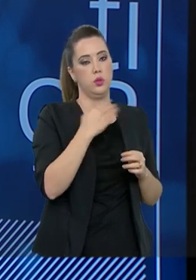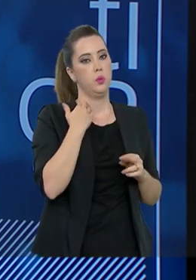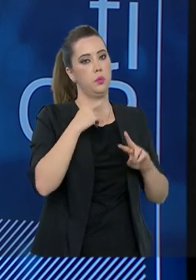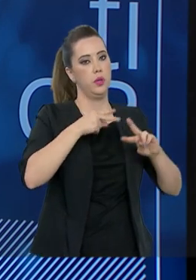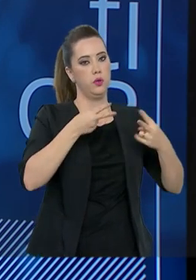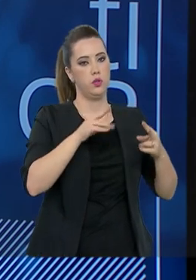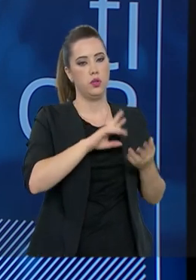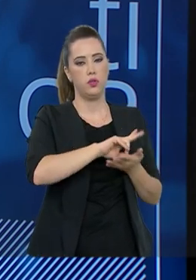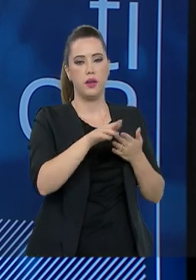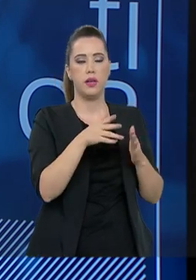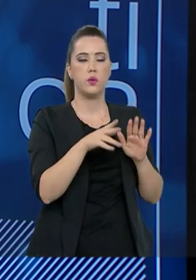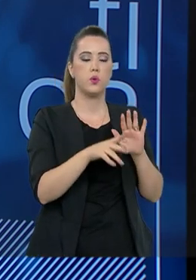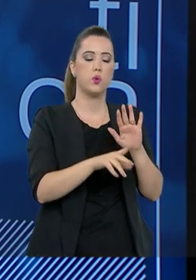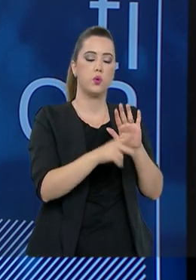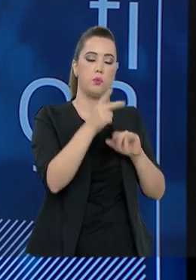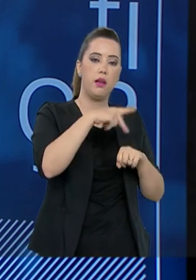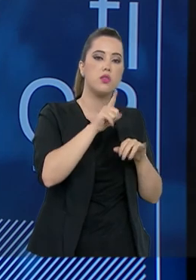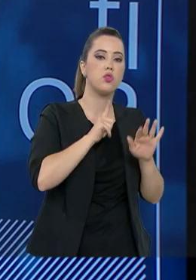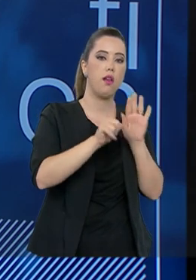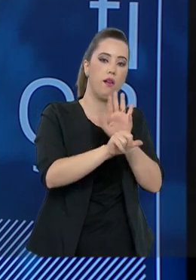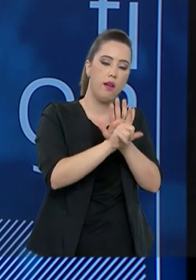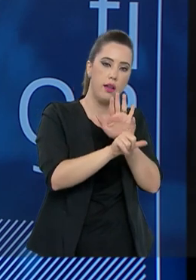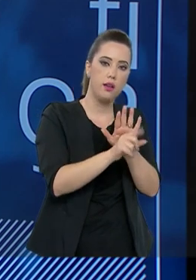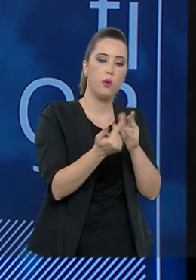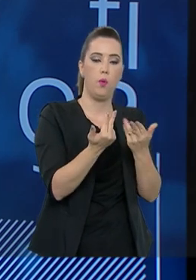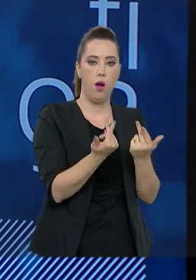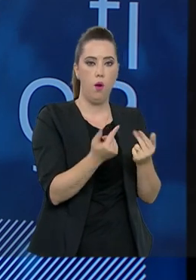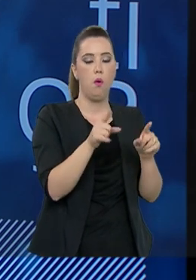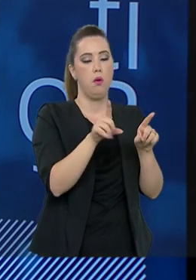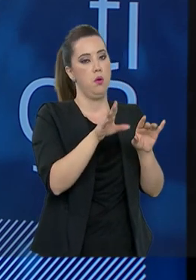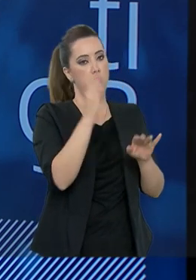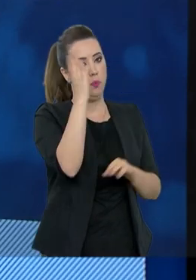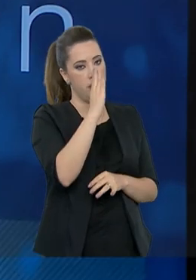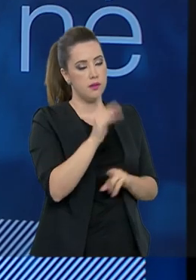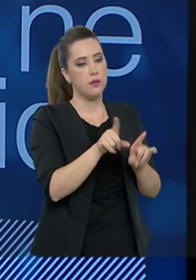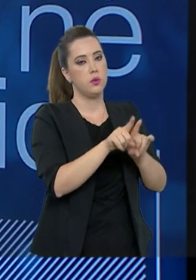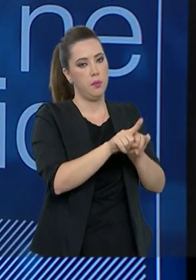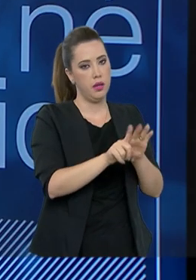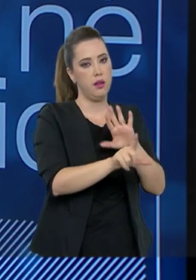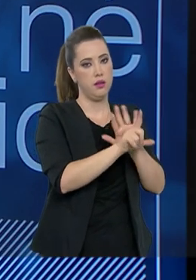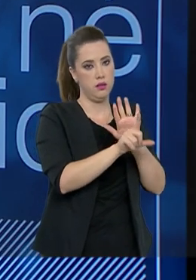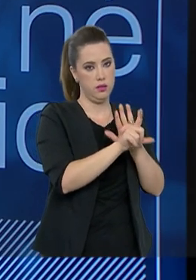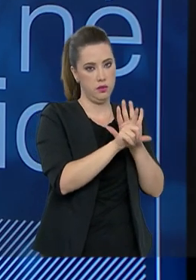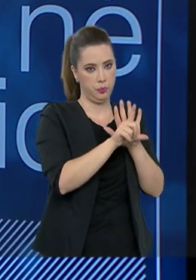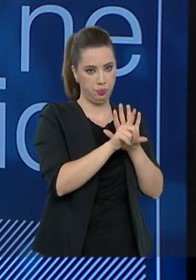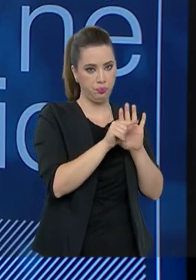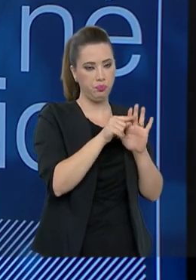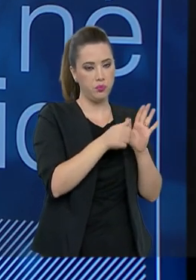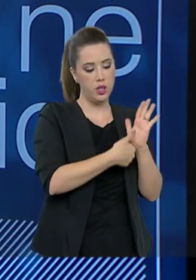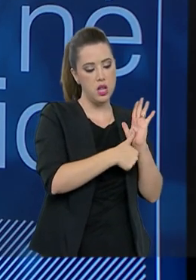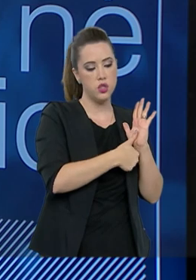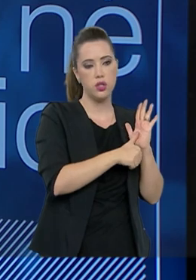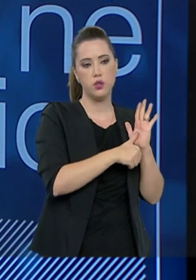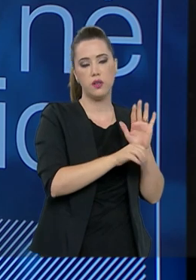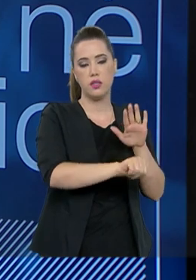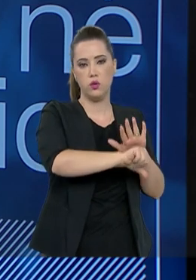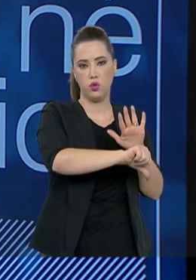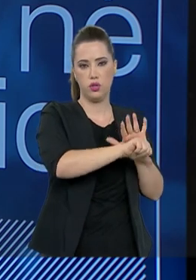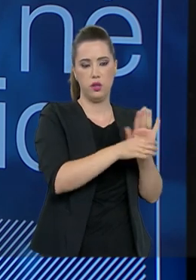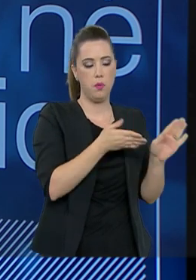países têm legislação nesse sentido. O Brasil também tem. A lei de identificação criminal diz que no prazo